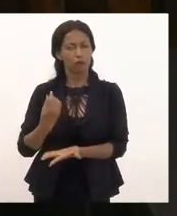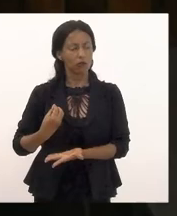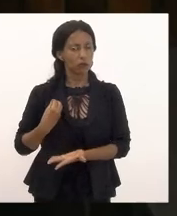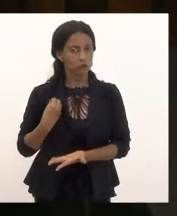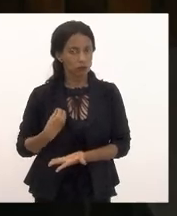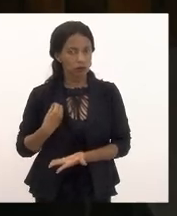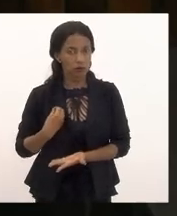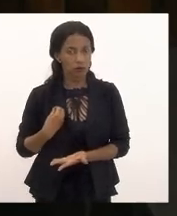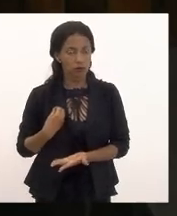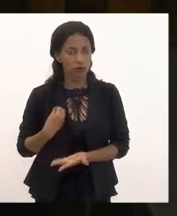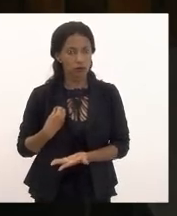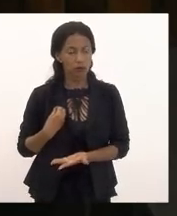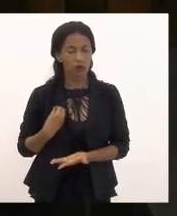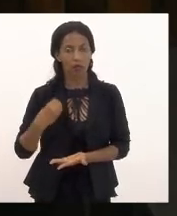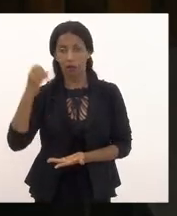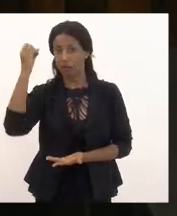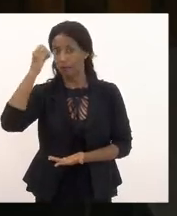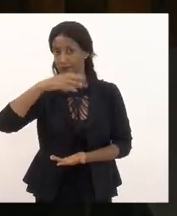vivendo